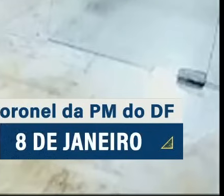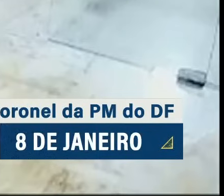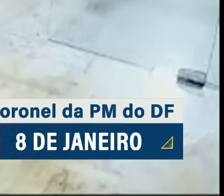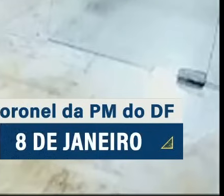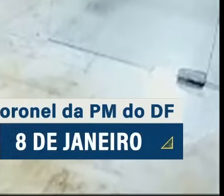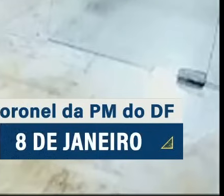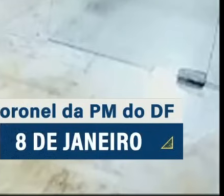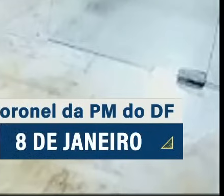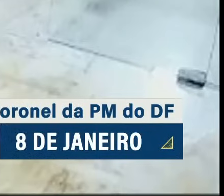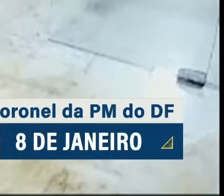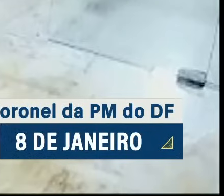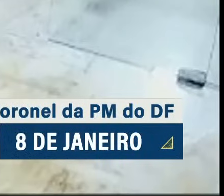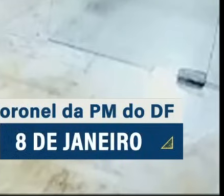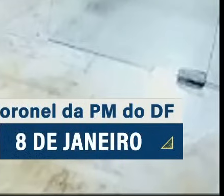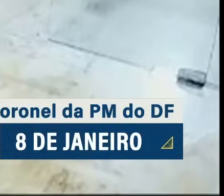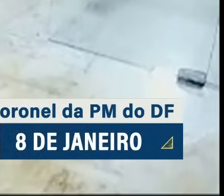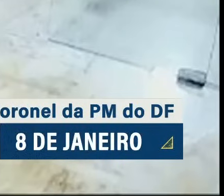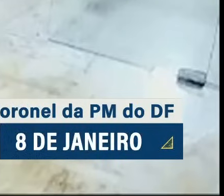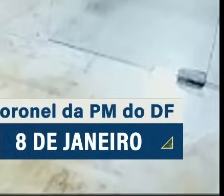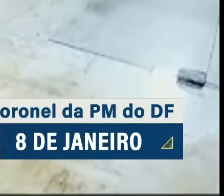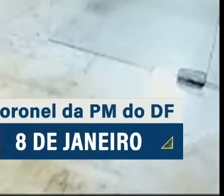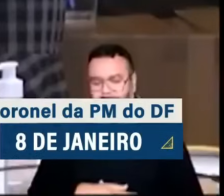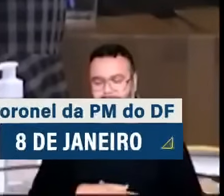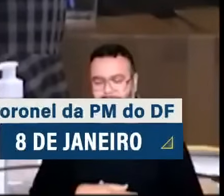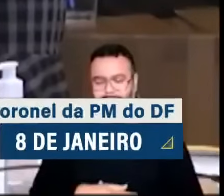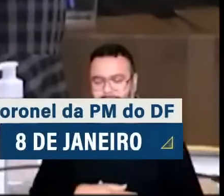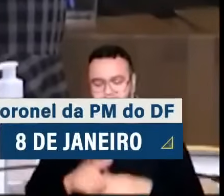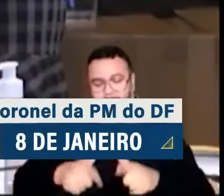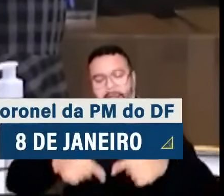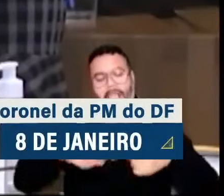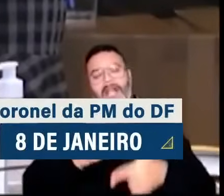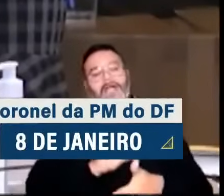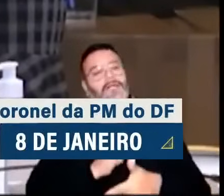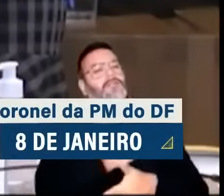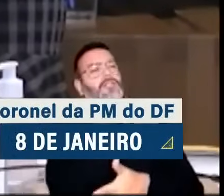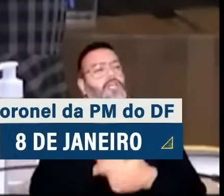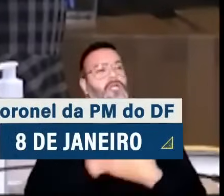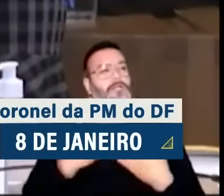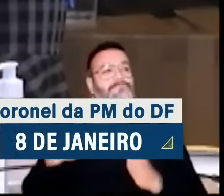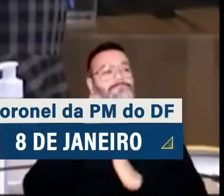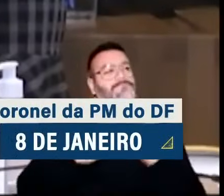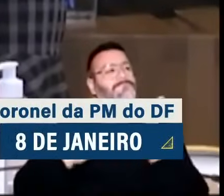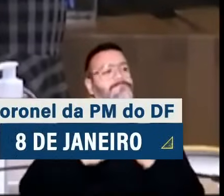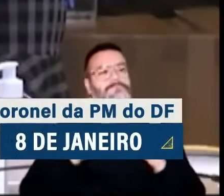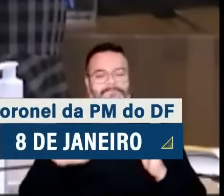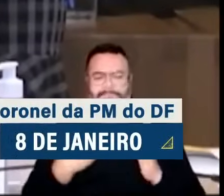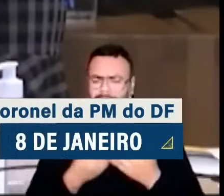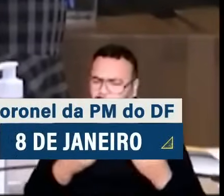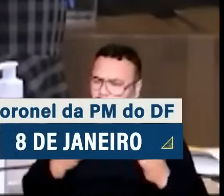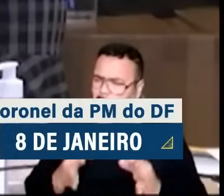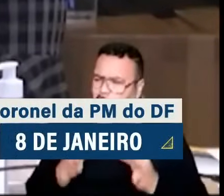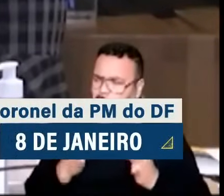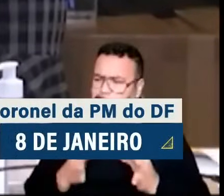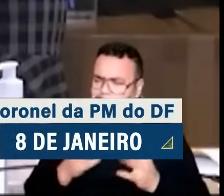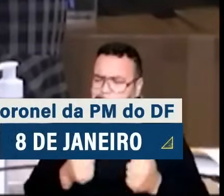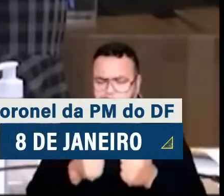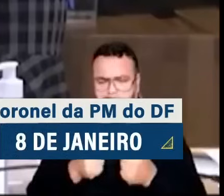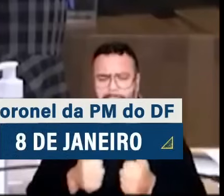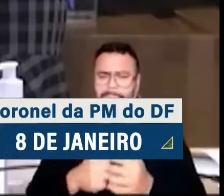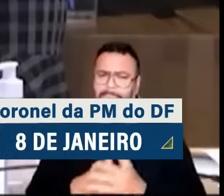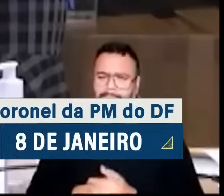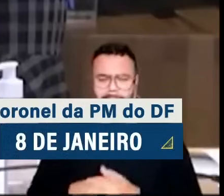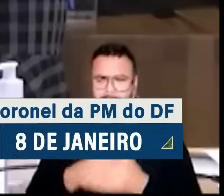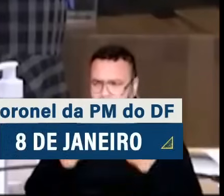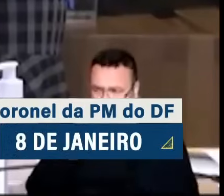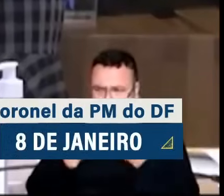pelo Palácio do Planalto no dia da invasão a convocação do General gdias foi aprovada no dia 20